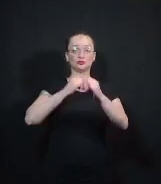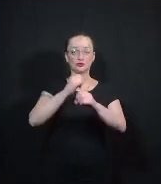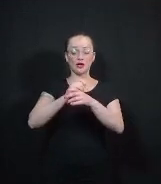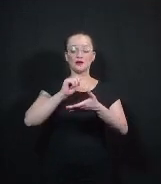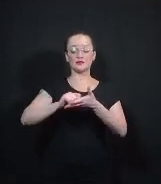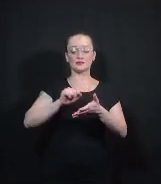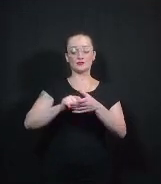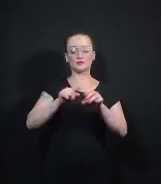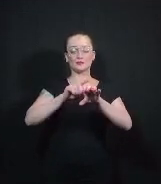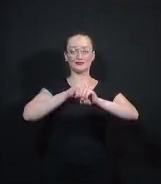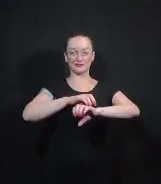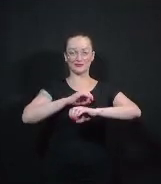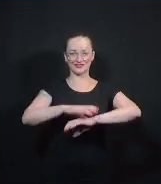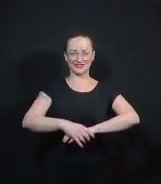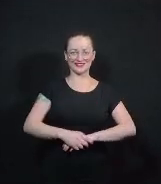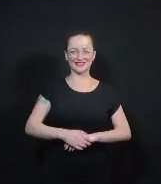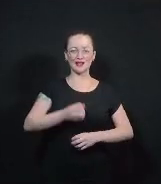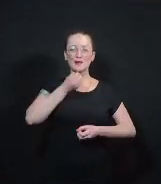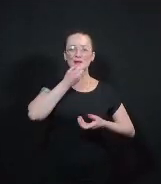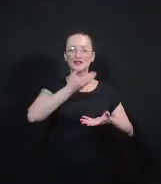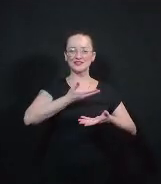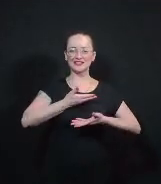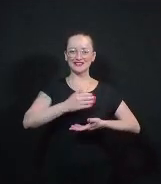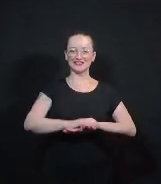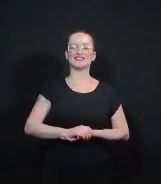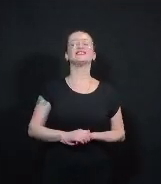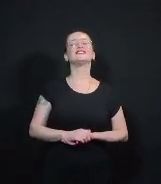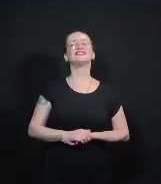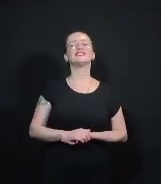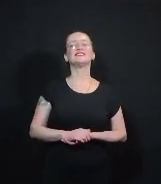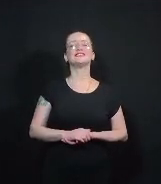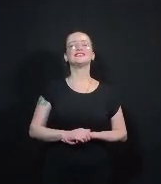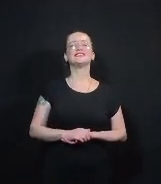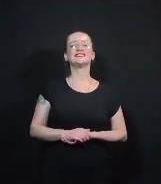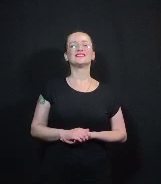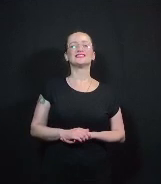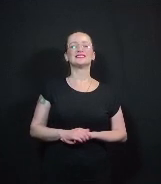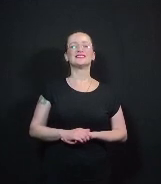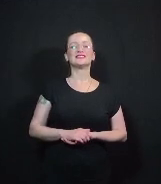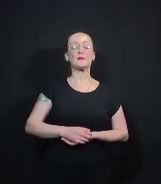educador. Bem-vindos e bem-vinda.